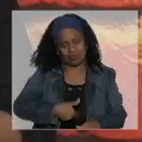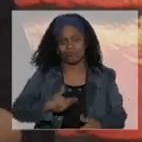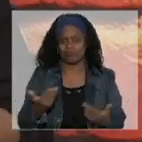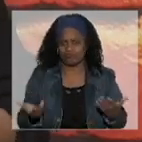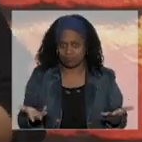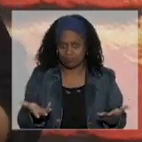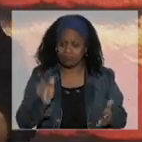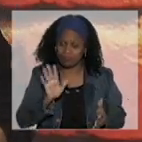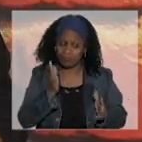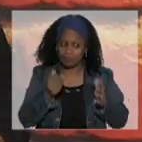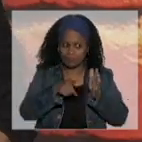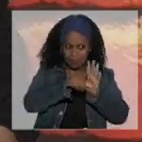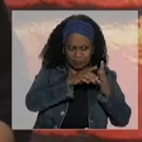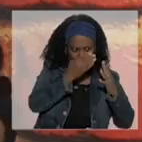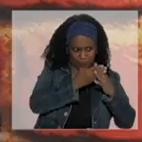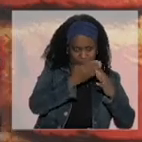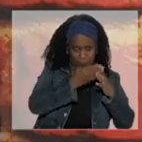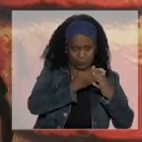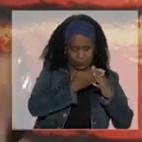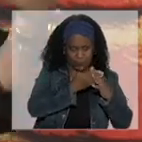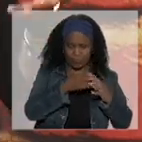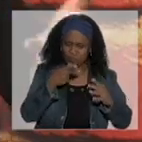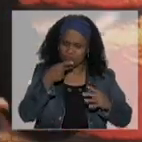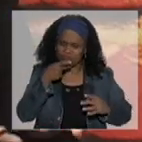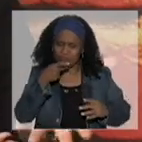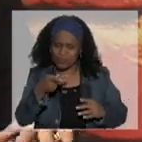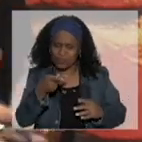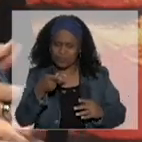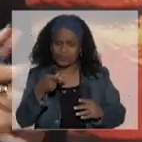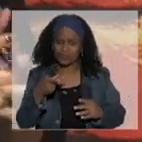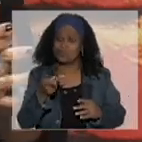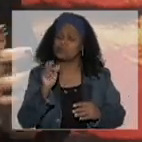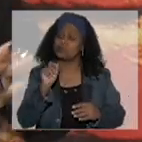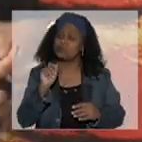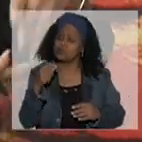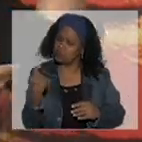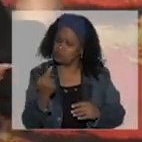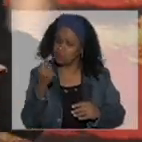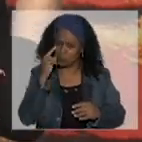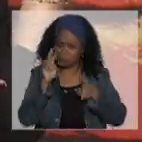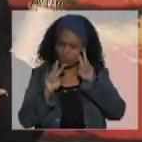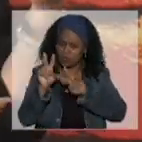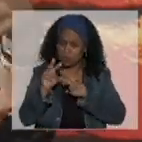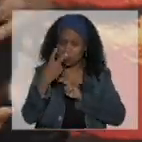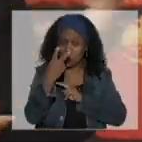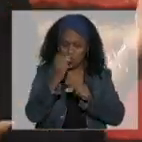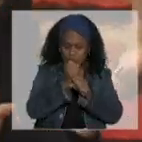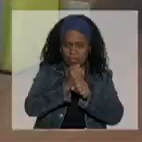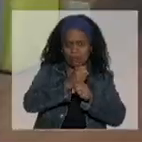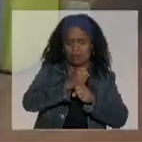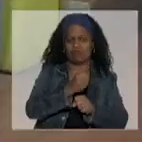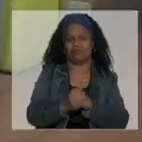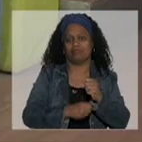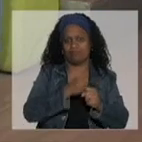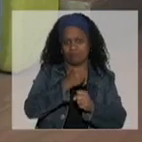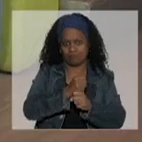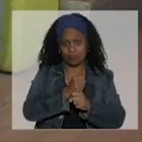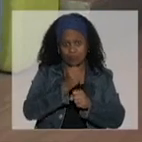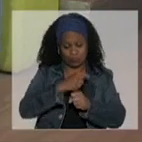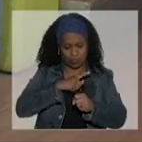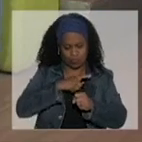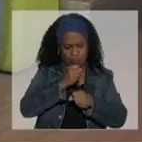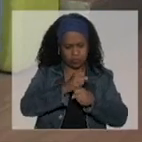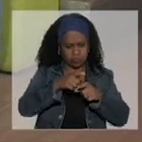bem antes da nossa pausa a gente estava falando da questão do desemprego nem evitado que a gente viu que aí nesses últimos dois anos houve